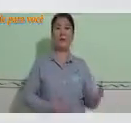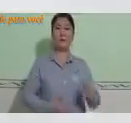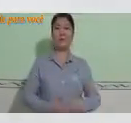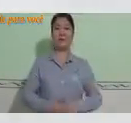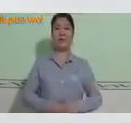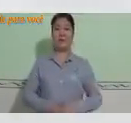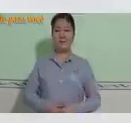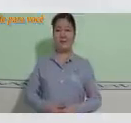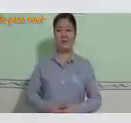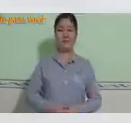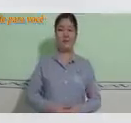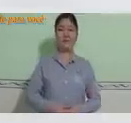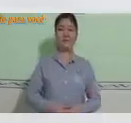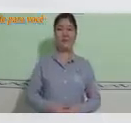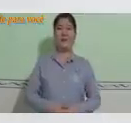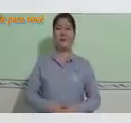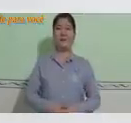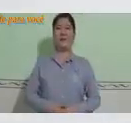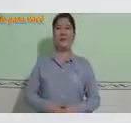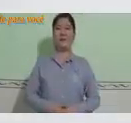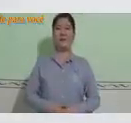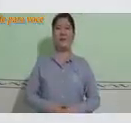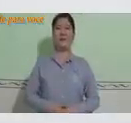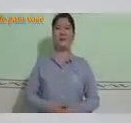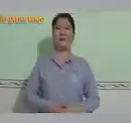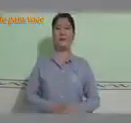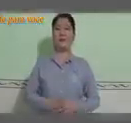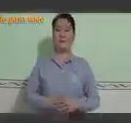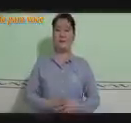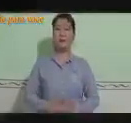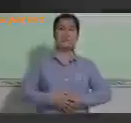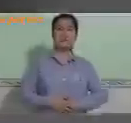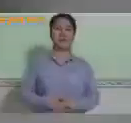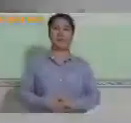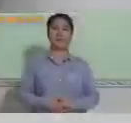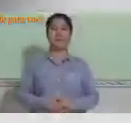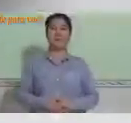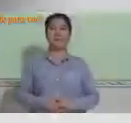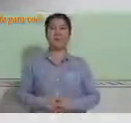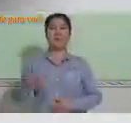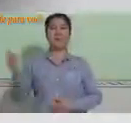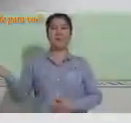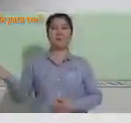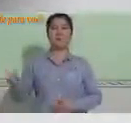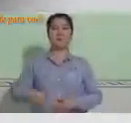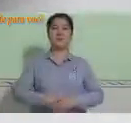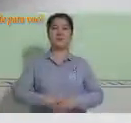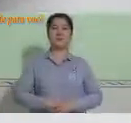OLTRASSOMTRANSVAGINALE acento agudo FETOPRA avaliar a presença de cistos nos ovários,